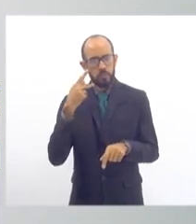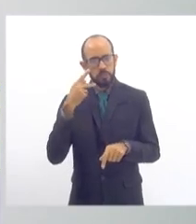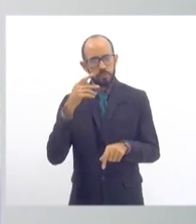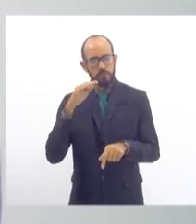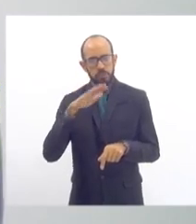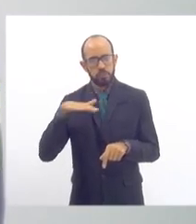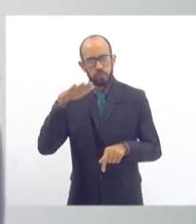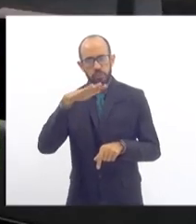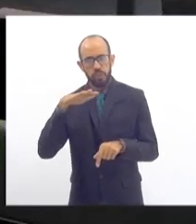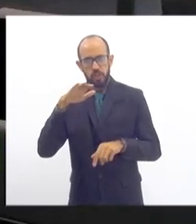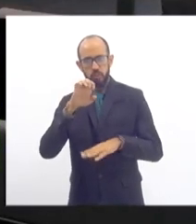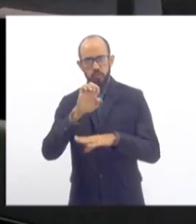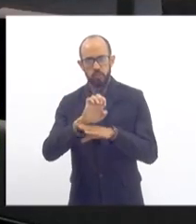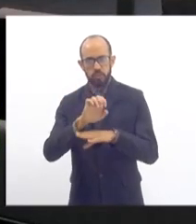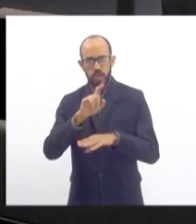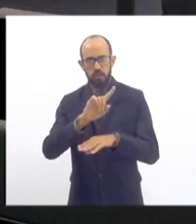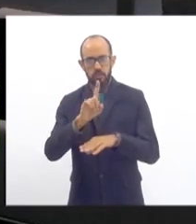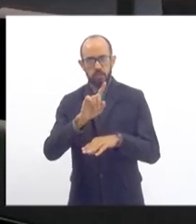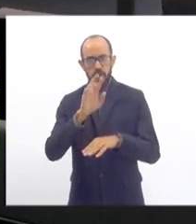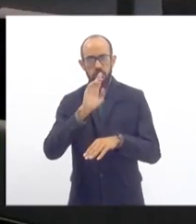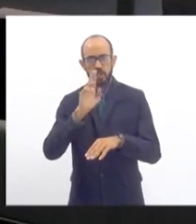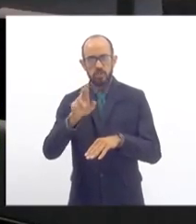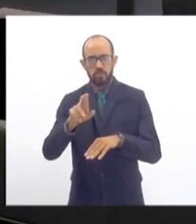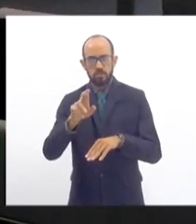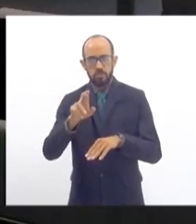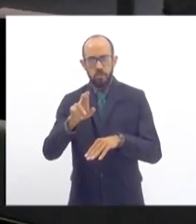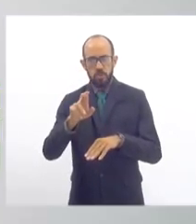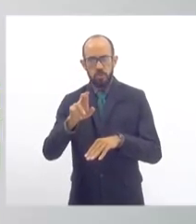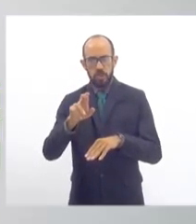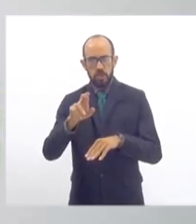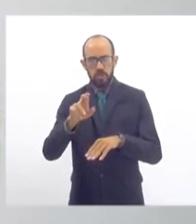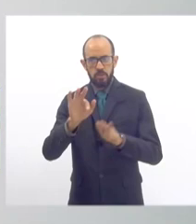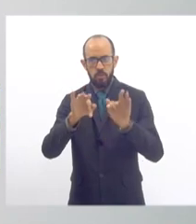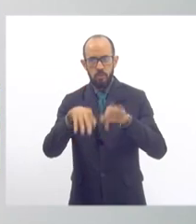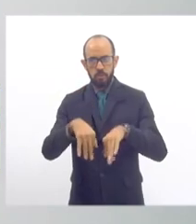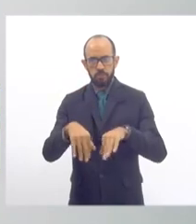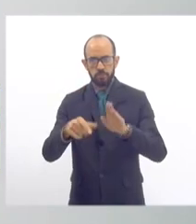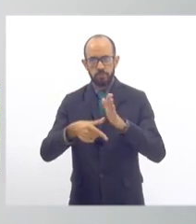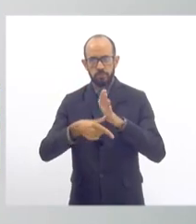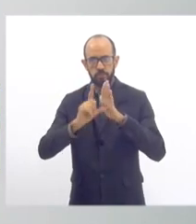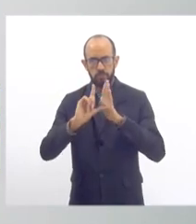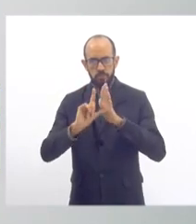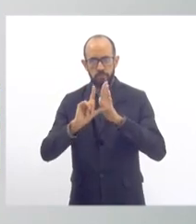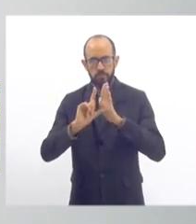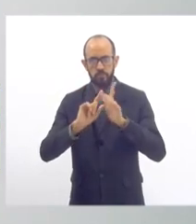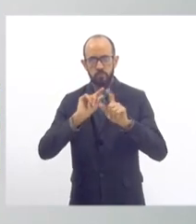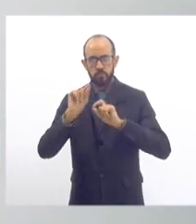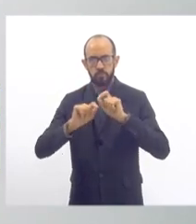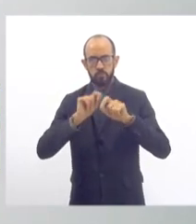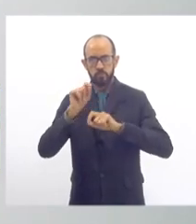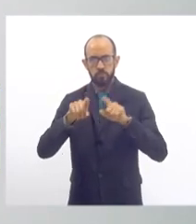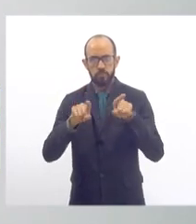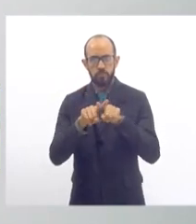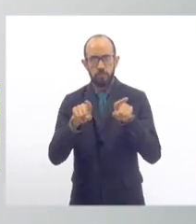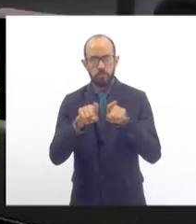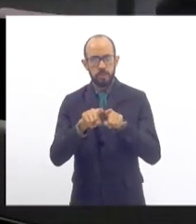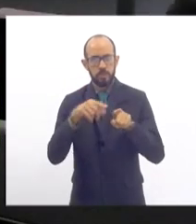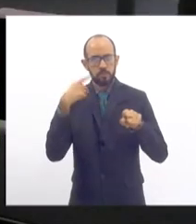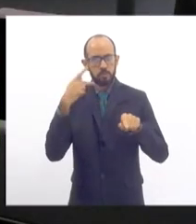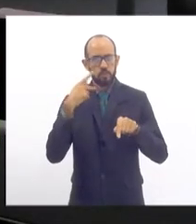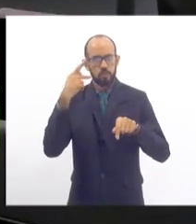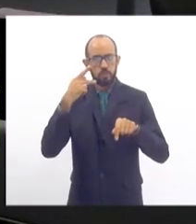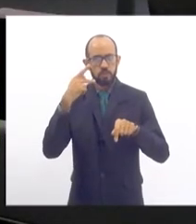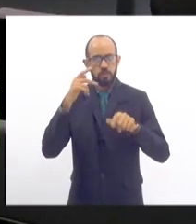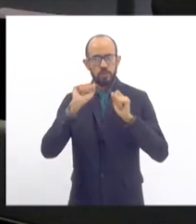não se posicione de forma definitiva sobre esse tema antes de um posicionamento também da Procuradoria da